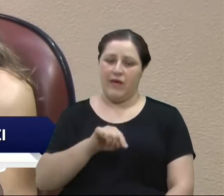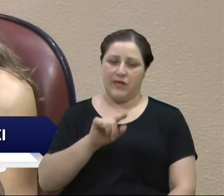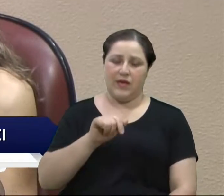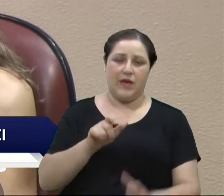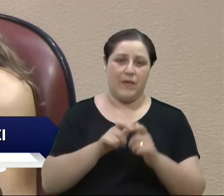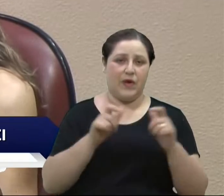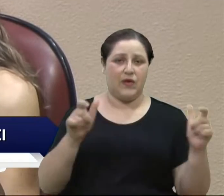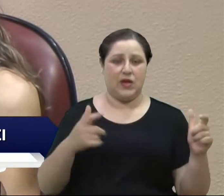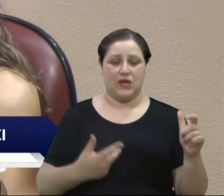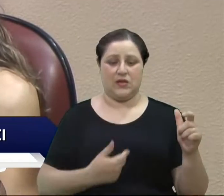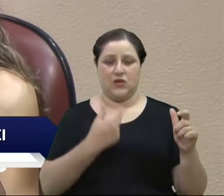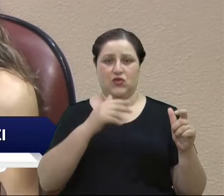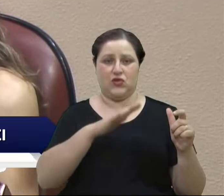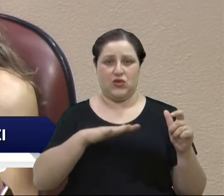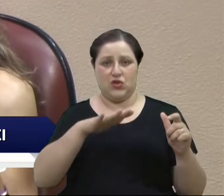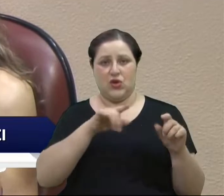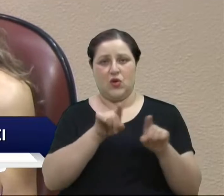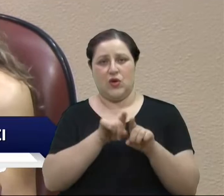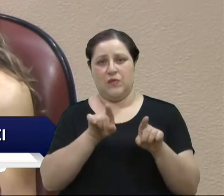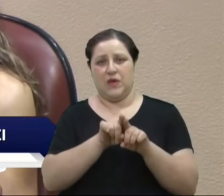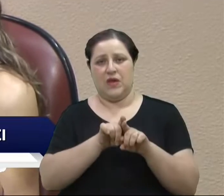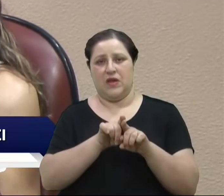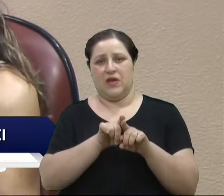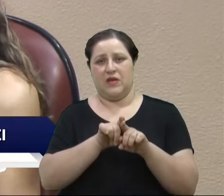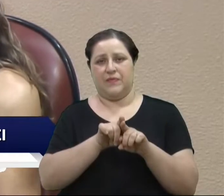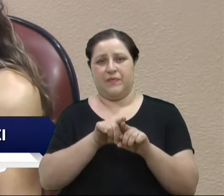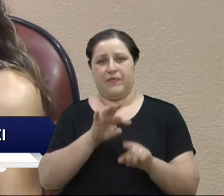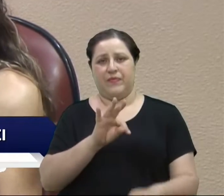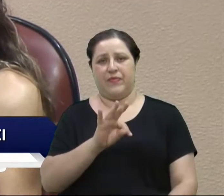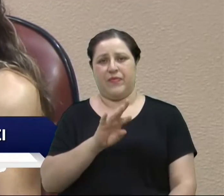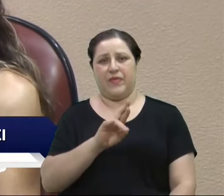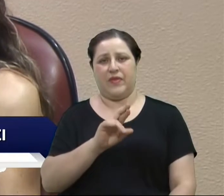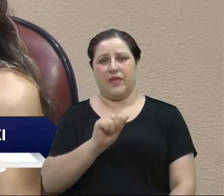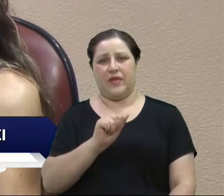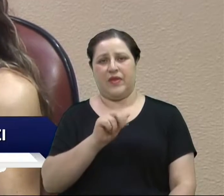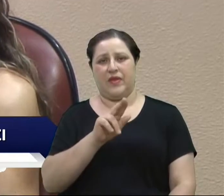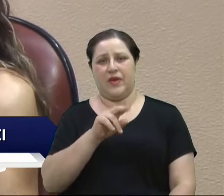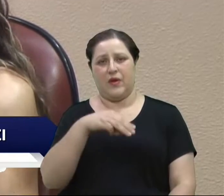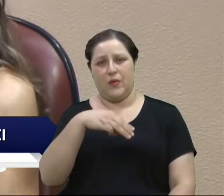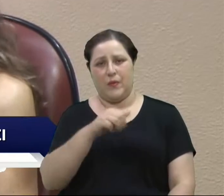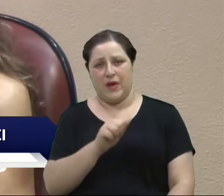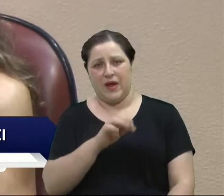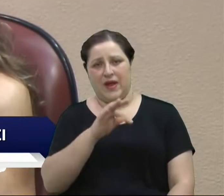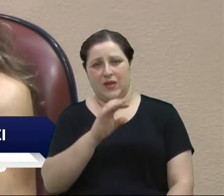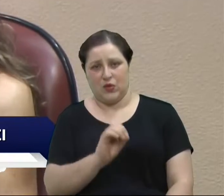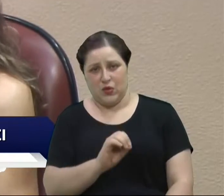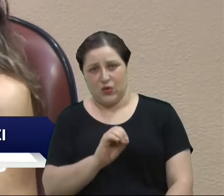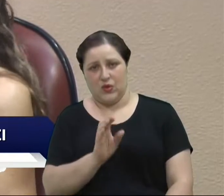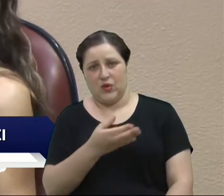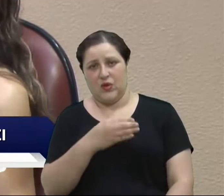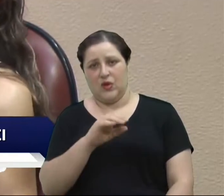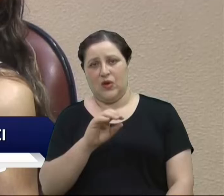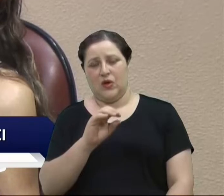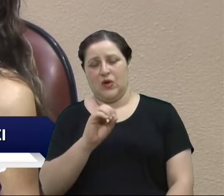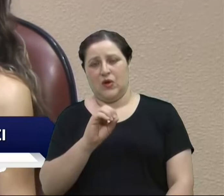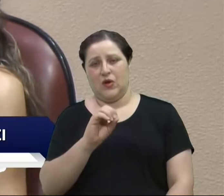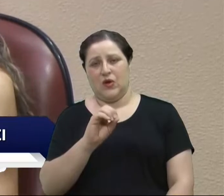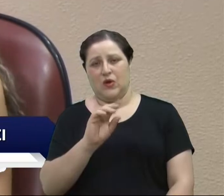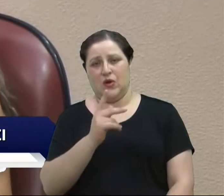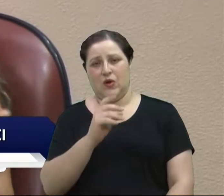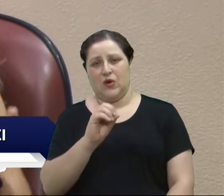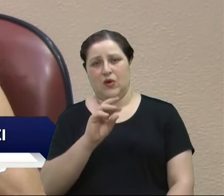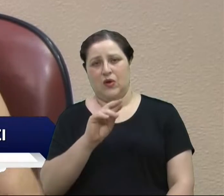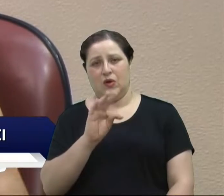traumato-ortopedia. Né? A traumato-ortopedia, que são procedimentos que, via de regra, são limitantes, Né? Porque a pessoa, por exemplo,